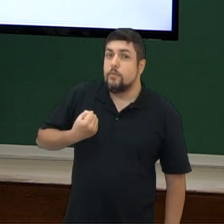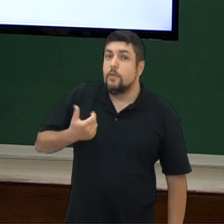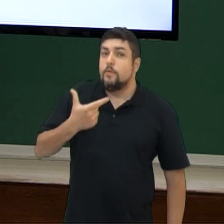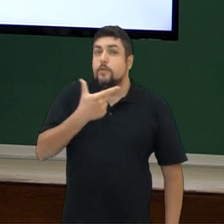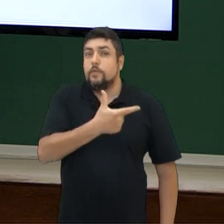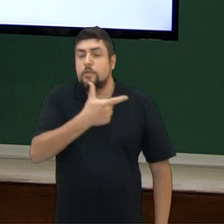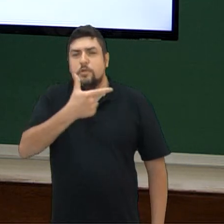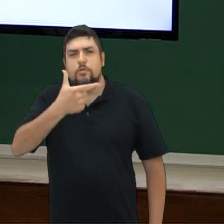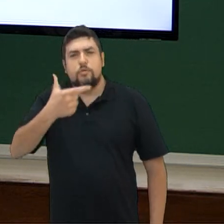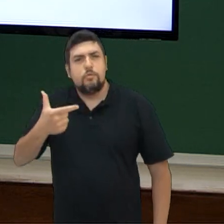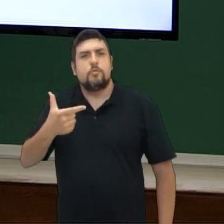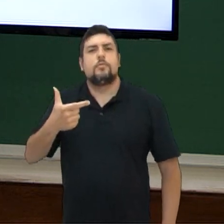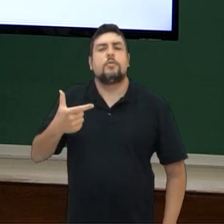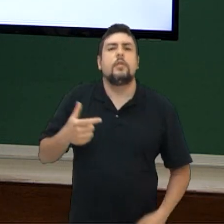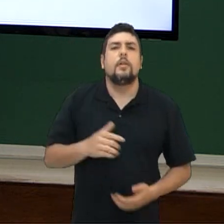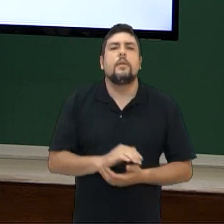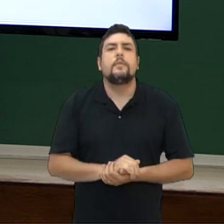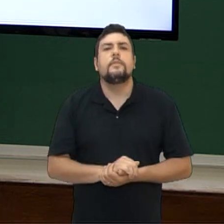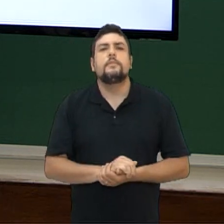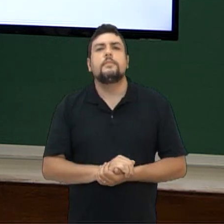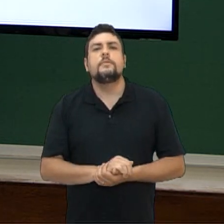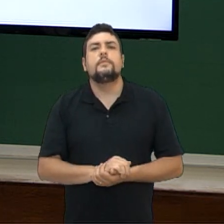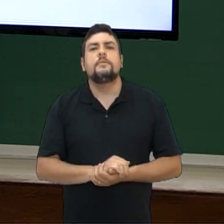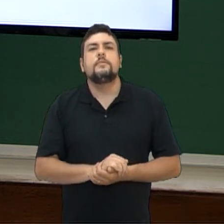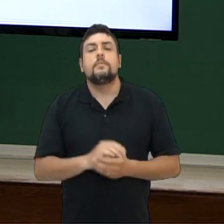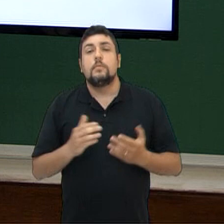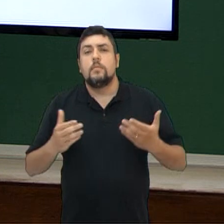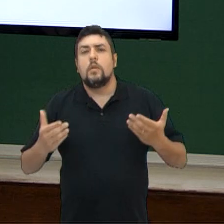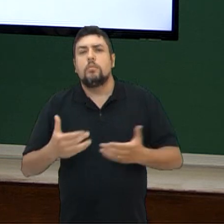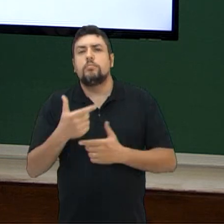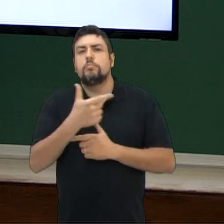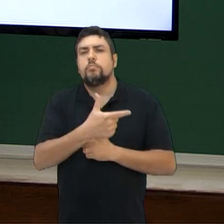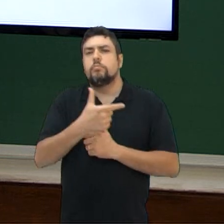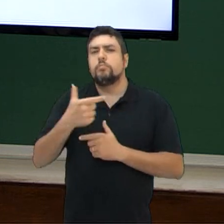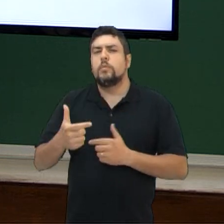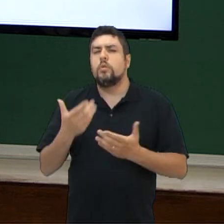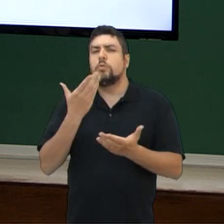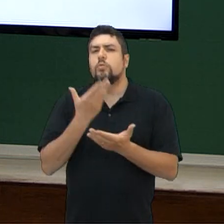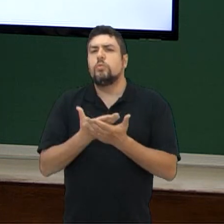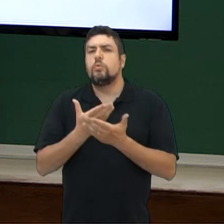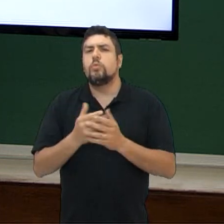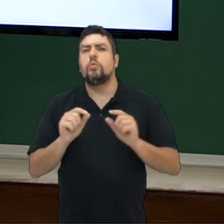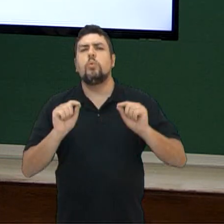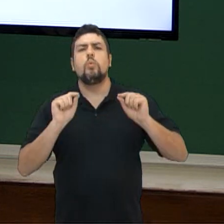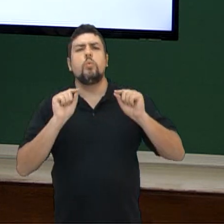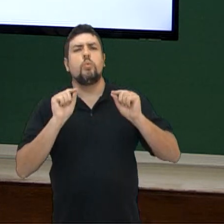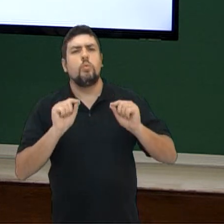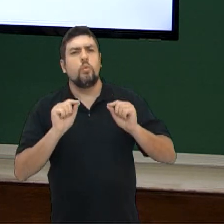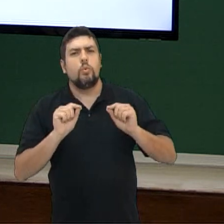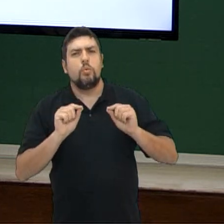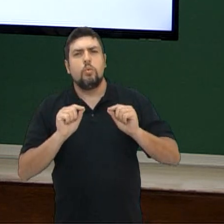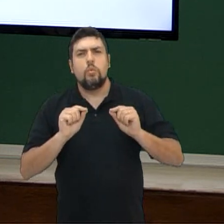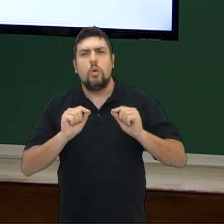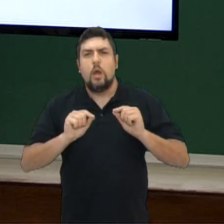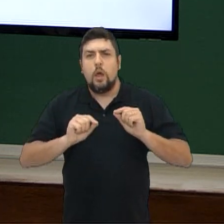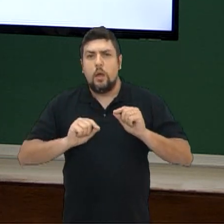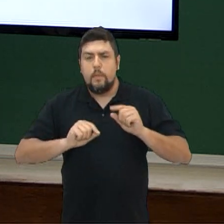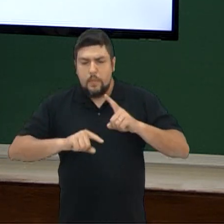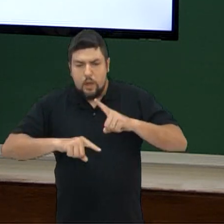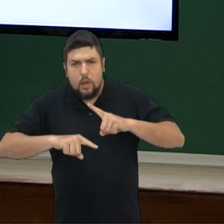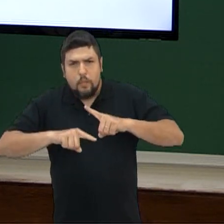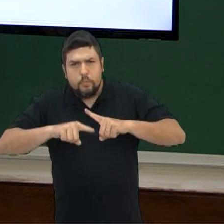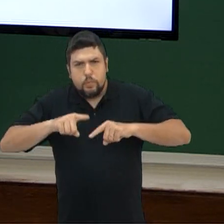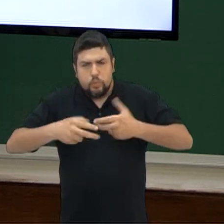22, dois patinhos na lagoa. Hoje nós vamos trabalhar as propriedades físicas dos